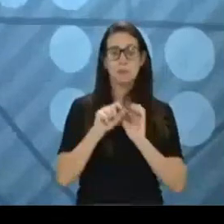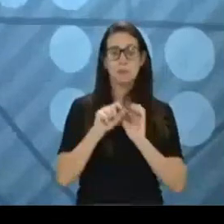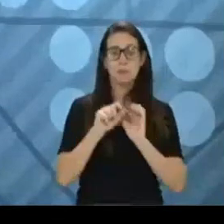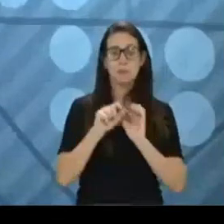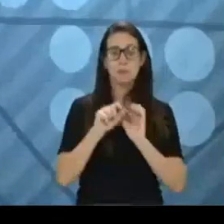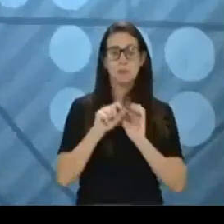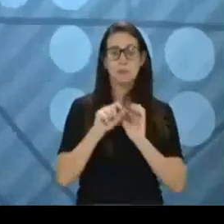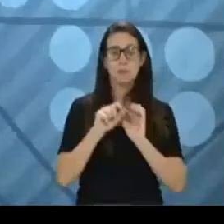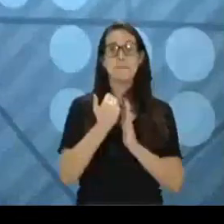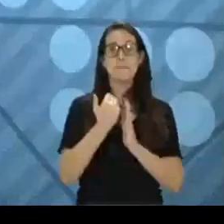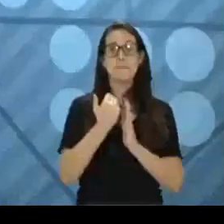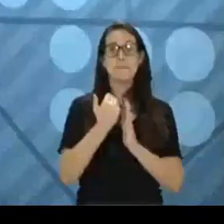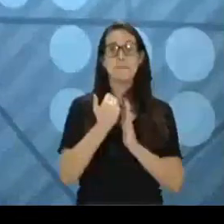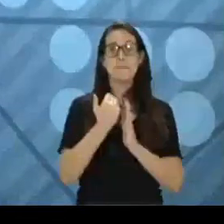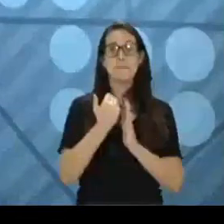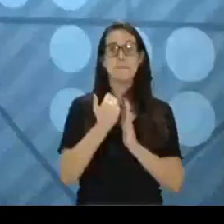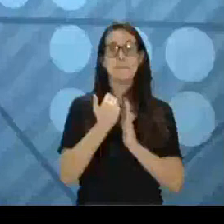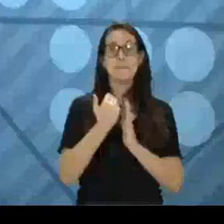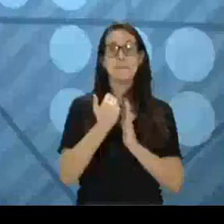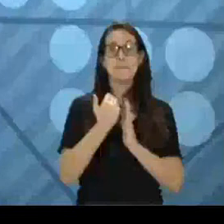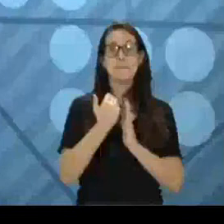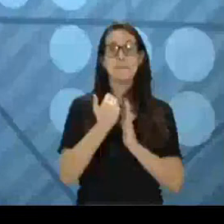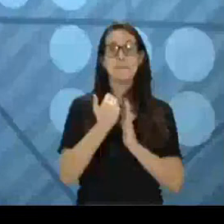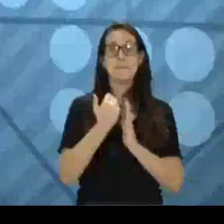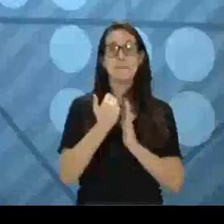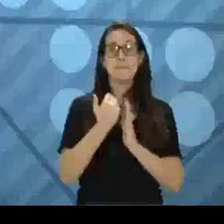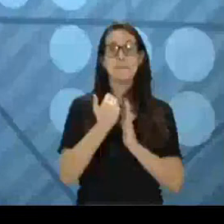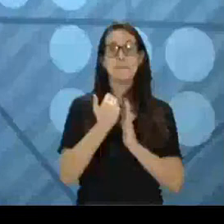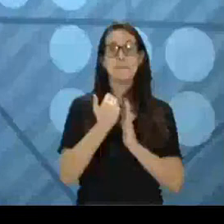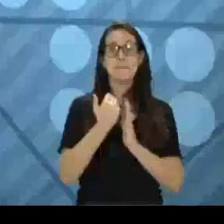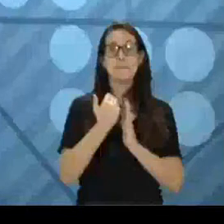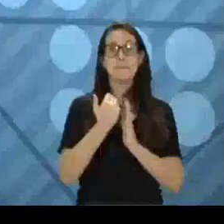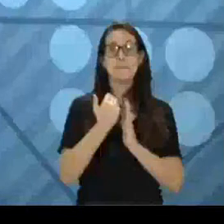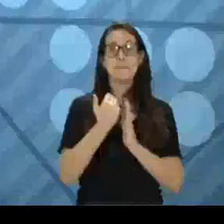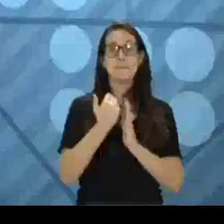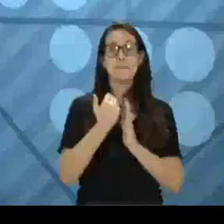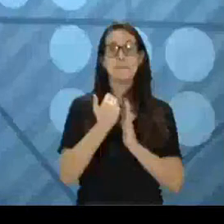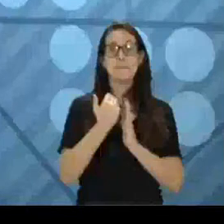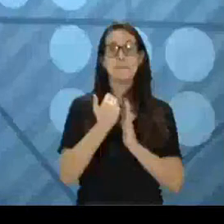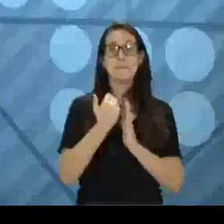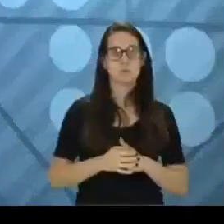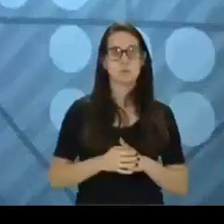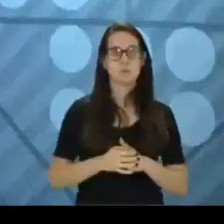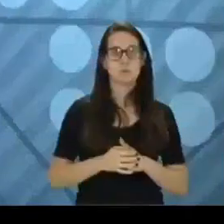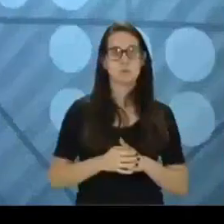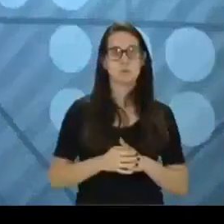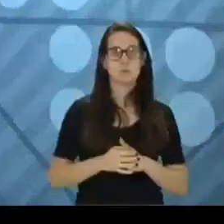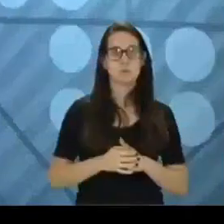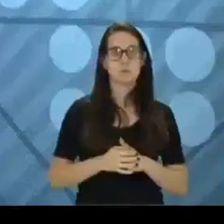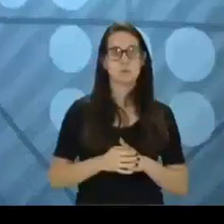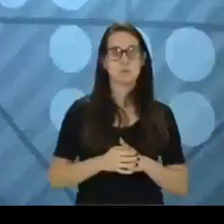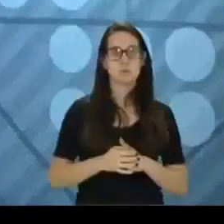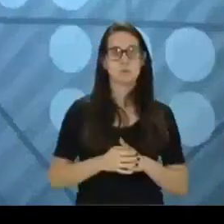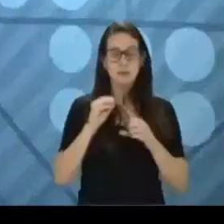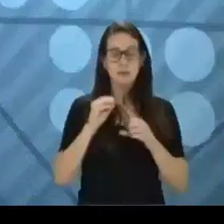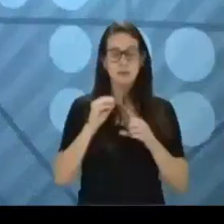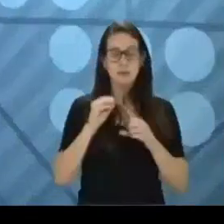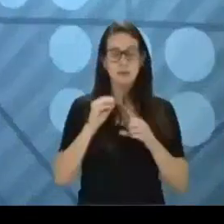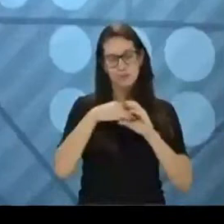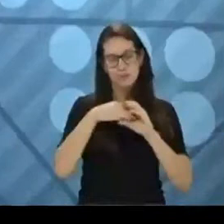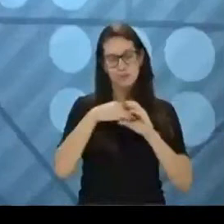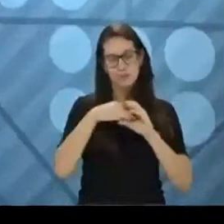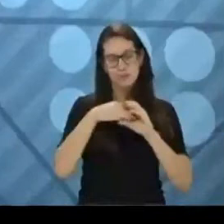maior quantidade de proteínas. Então, nós vamos observar as colorações mais rosáceas. Então, vai ter a observação do citoplasma, que é onde eu